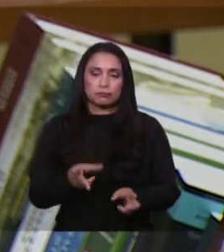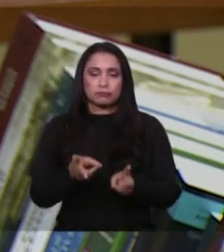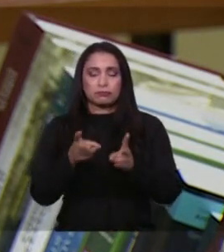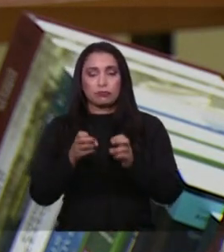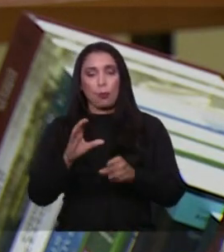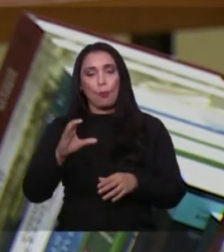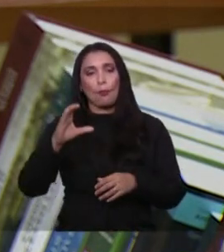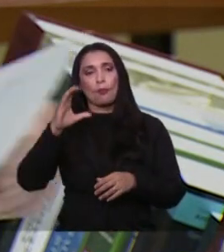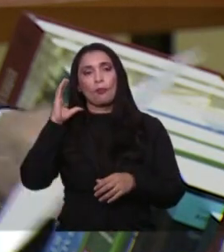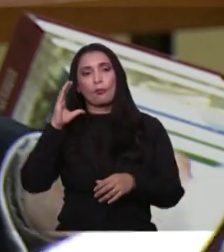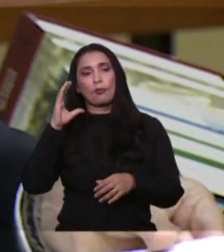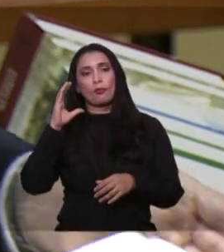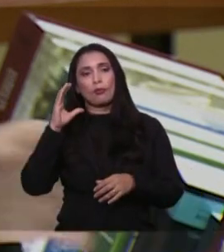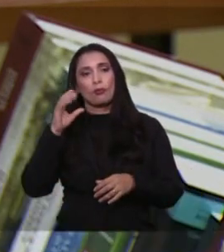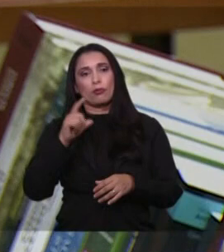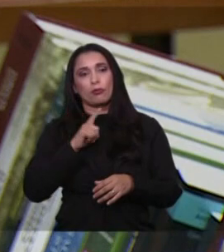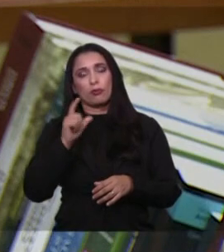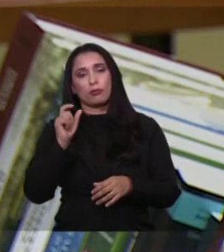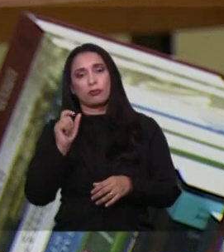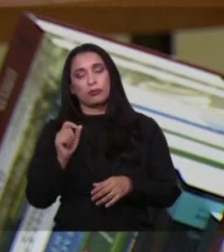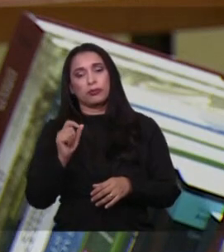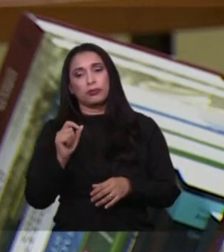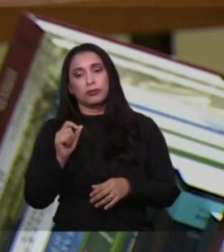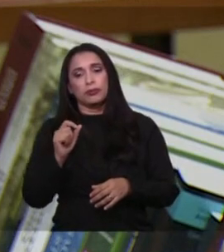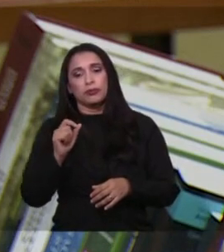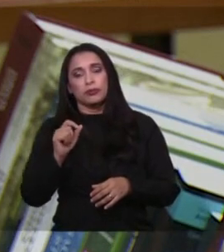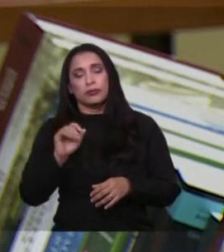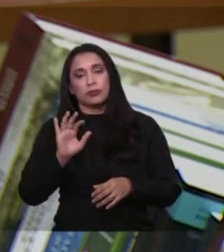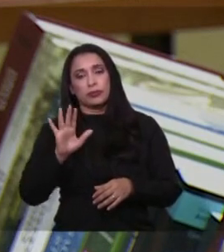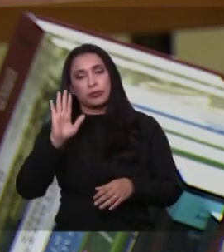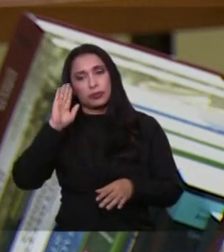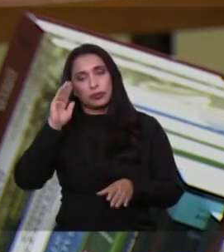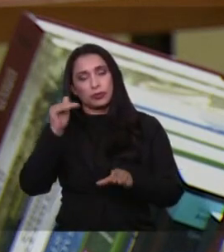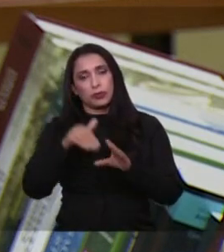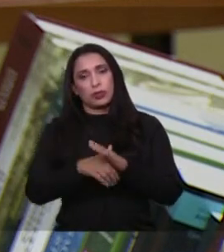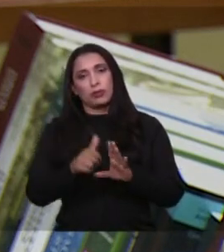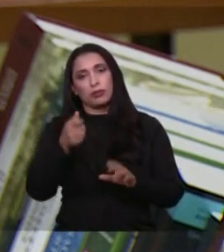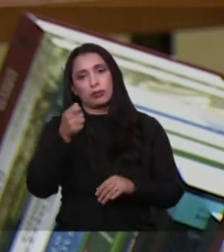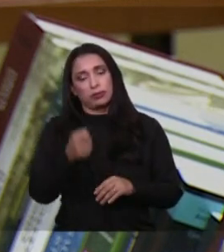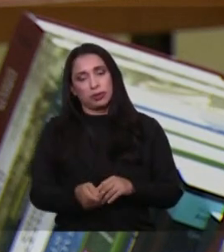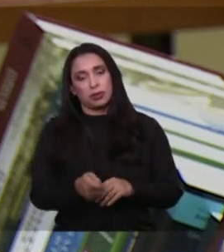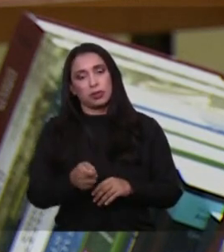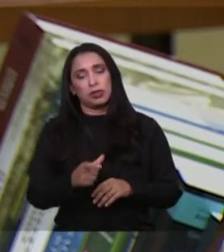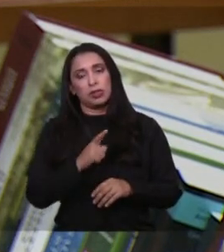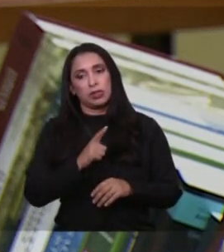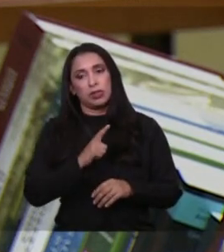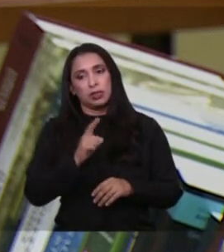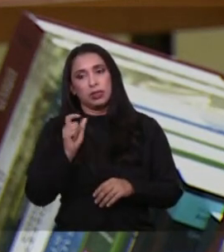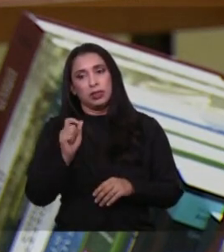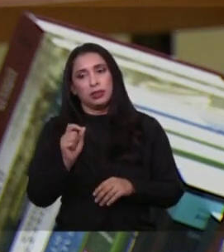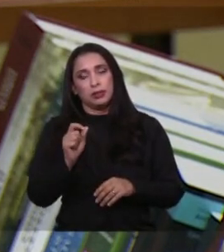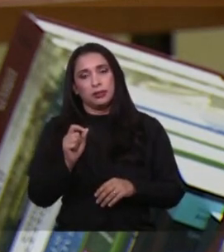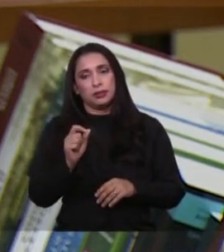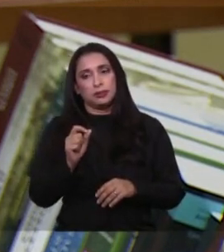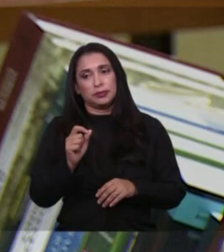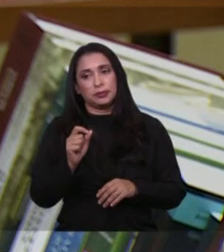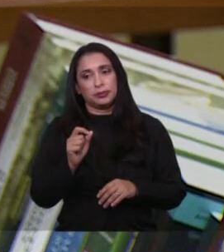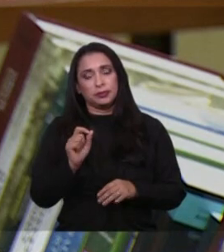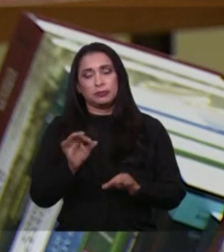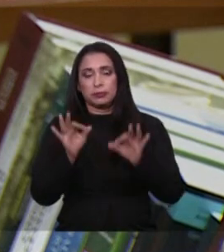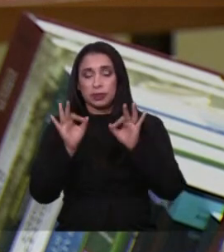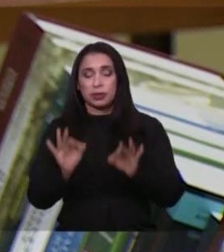as omissões alegadas, na medida em que o acordo traz fundamentação suficiente idônea no